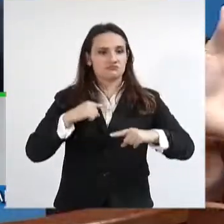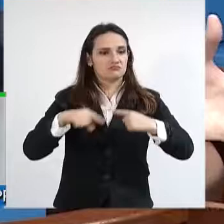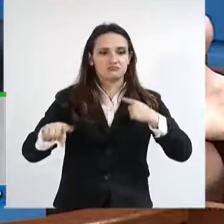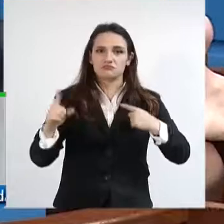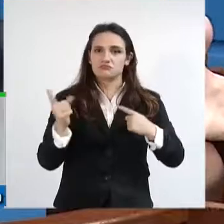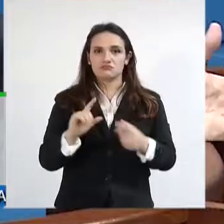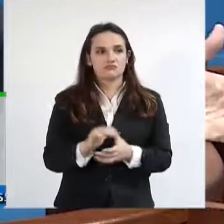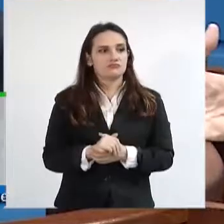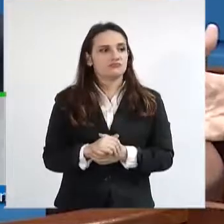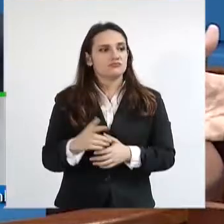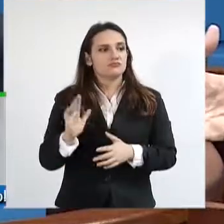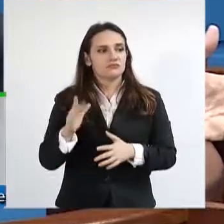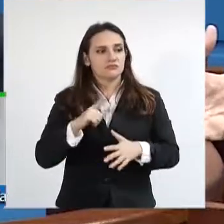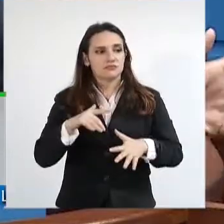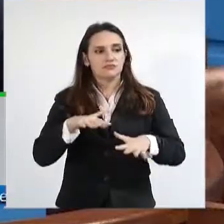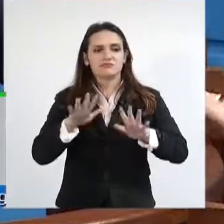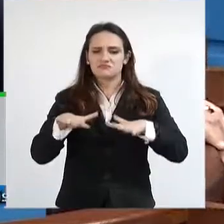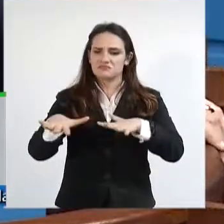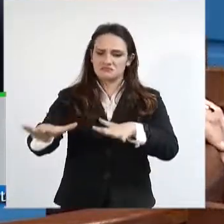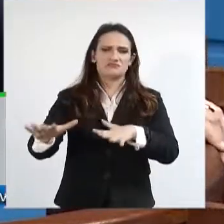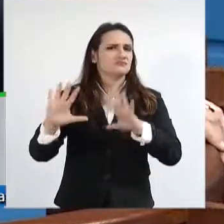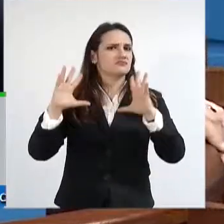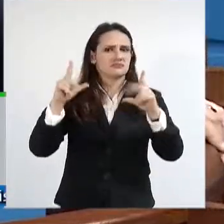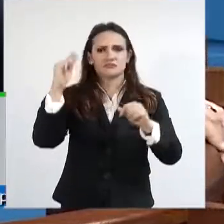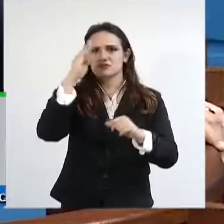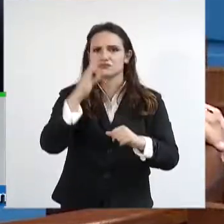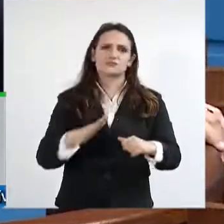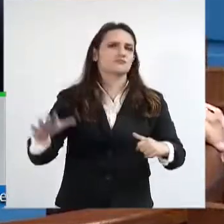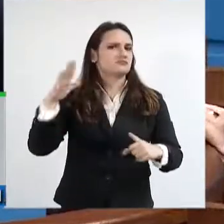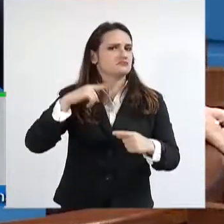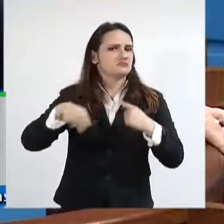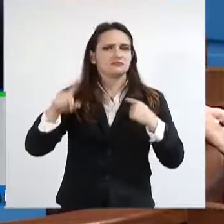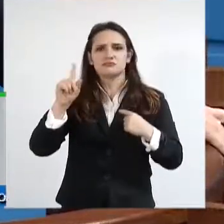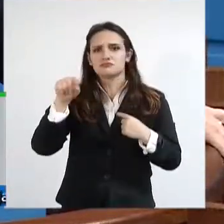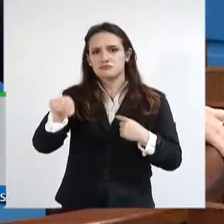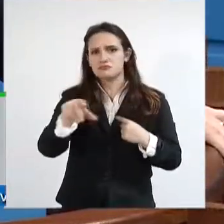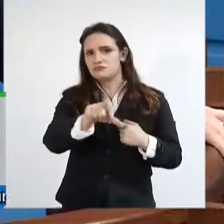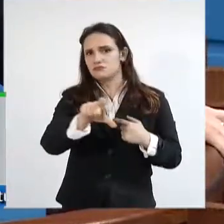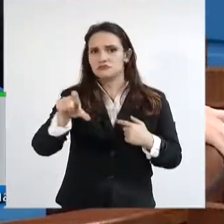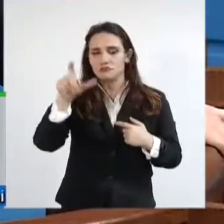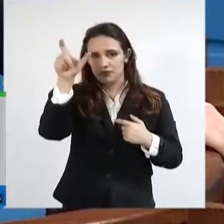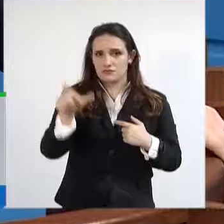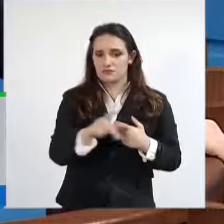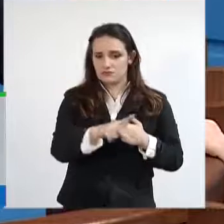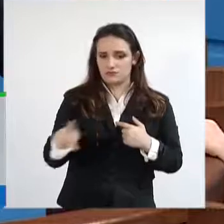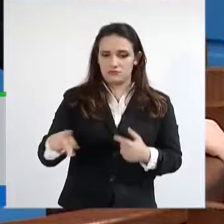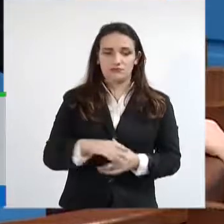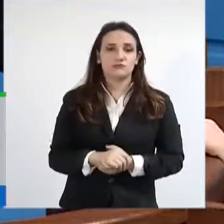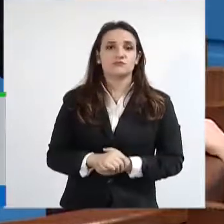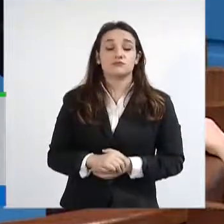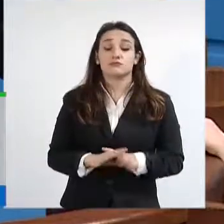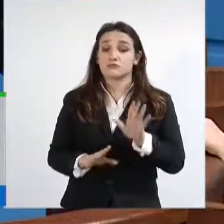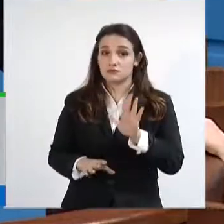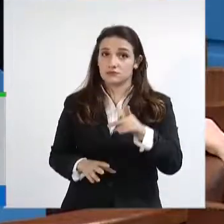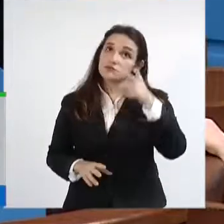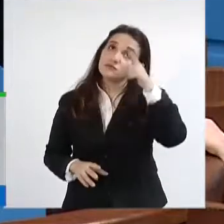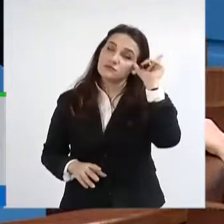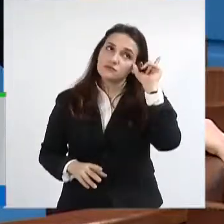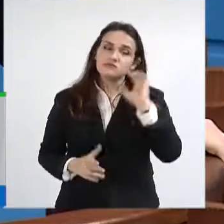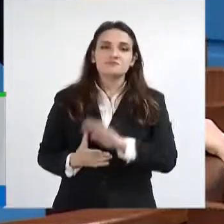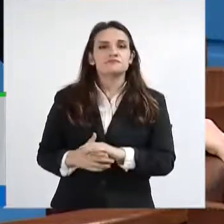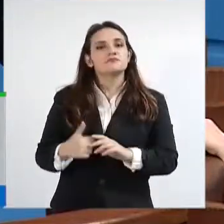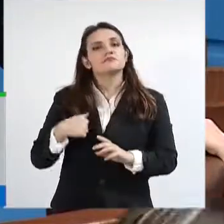tem manifestações nas ruas em todo o Brasil. E nós tivemos ontem assistimos